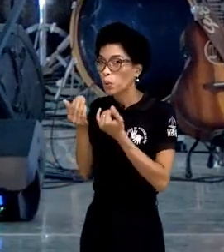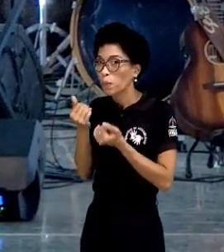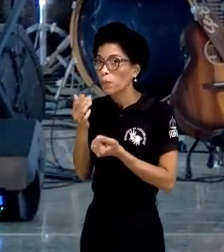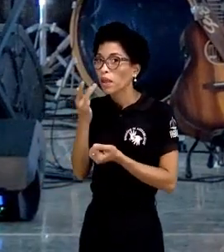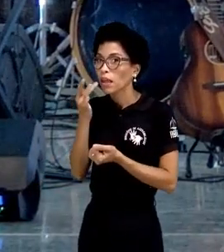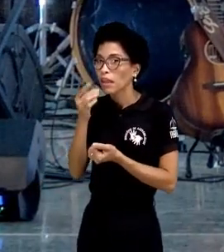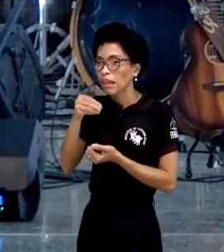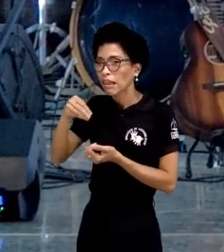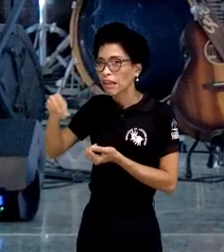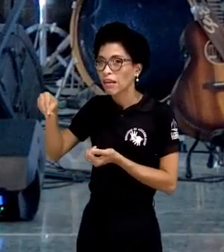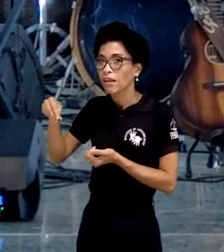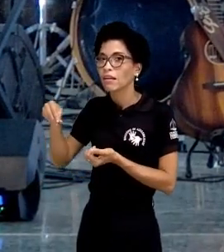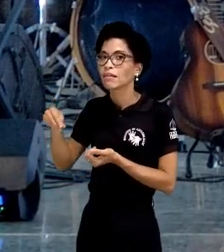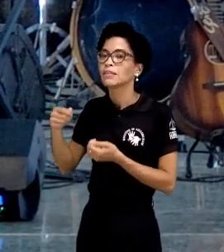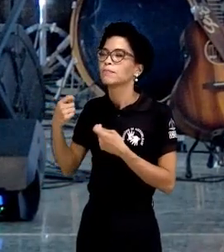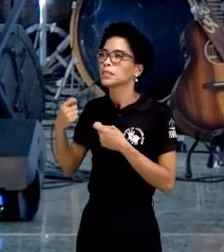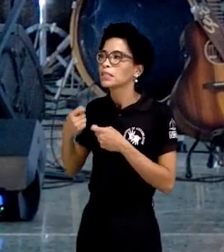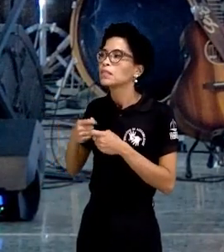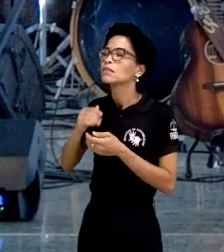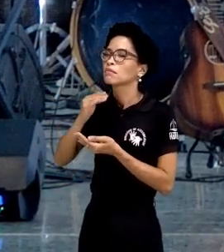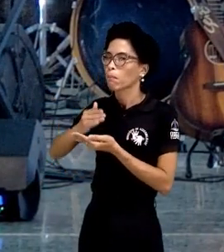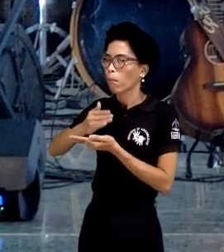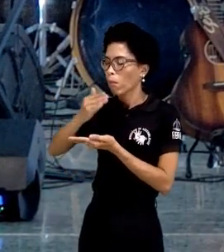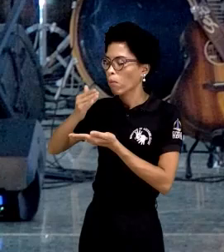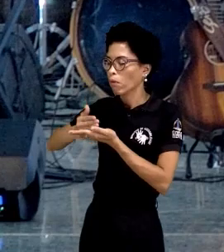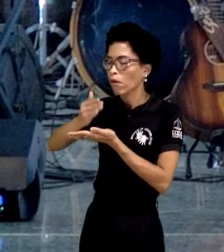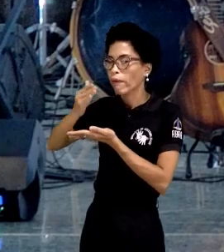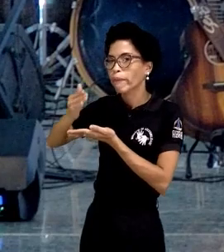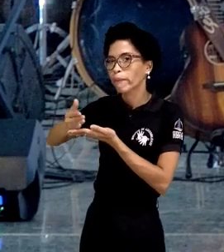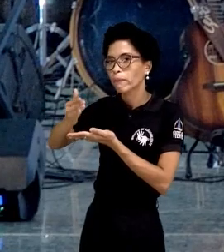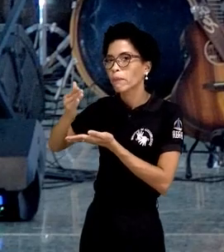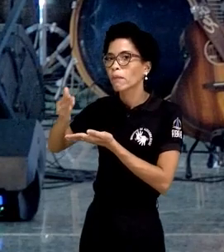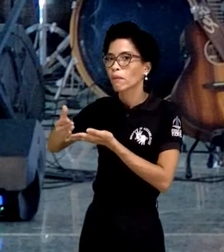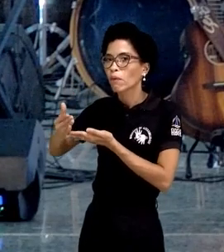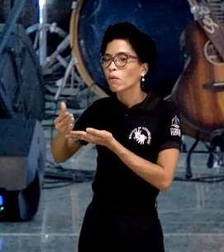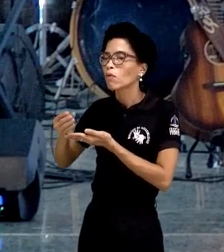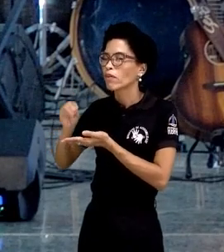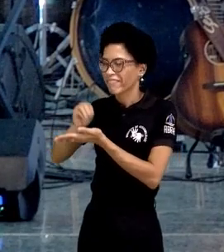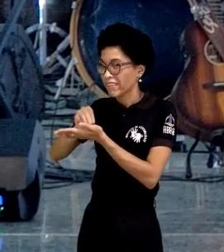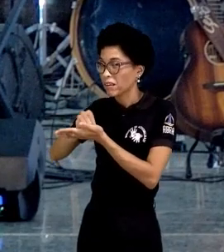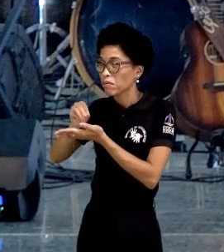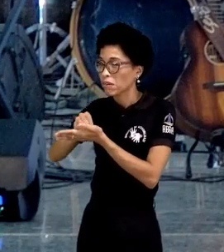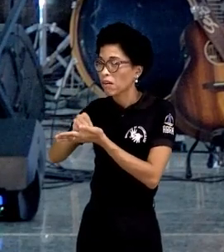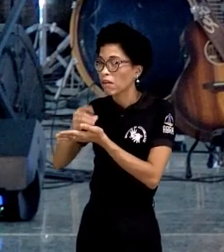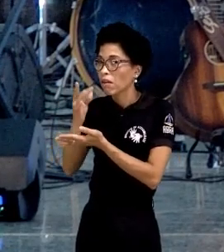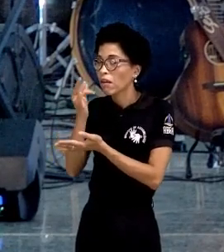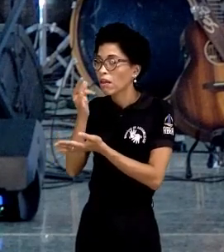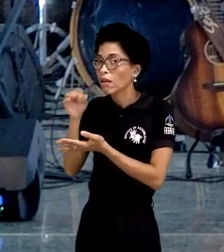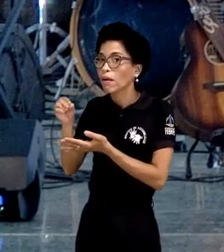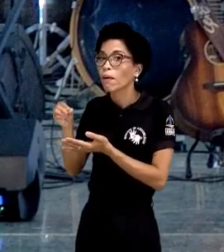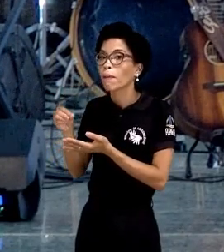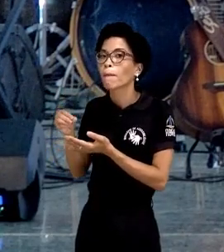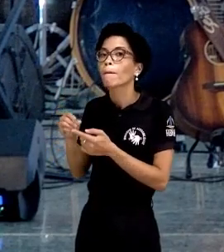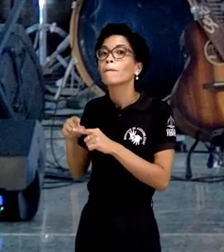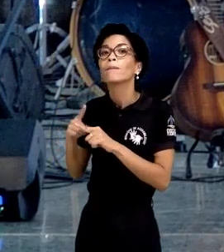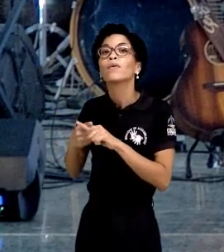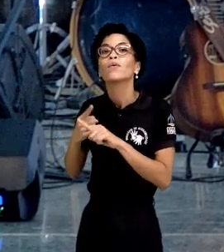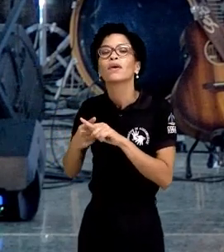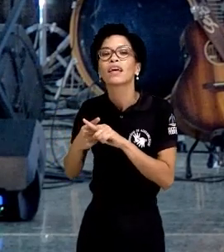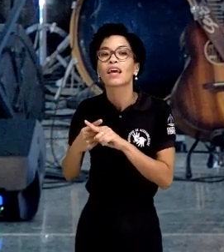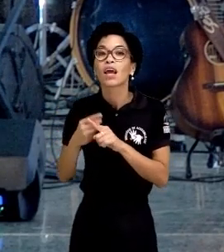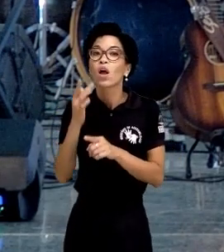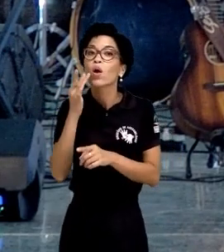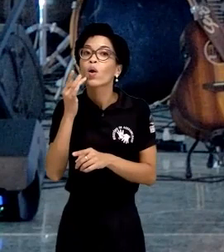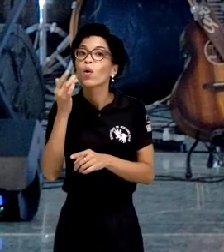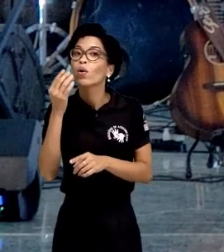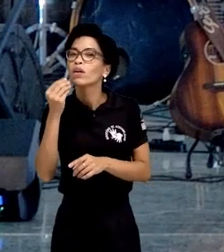comida, ele realmente faz o quê? Diferença. Então, olha só que interessante, Jesus está dizendo